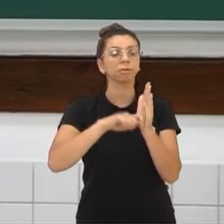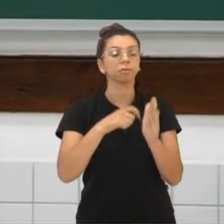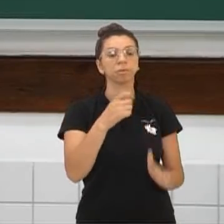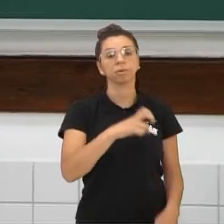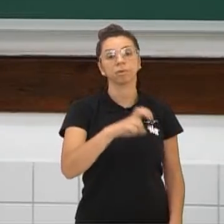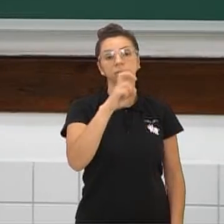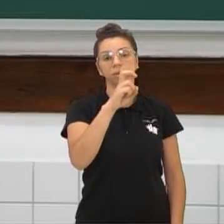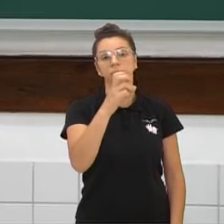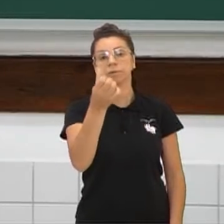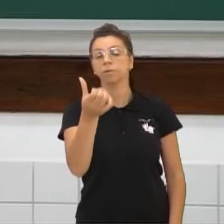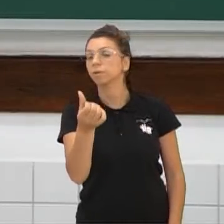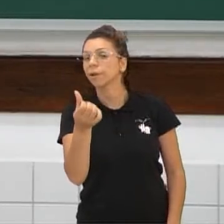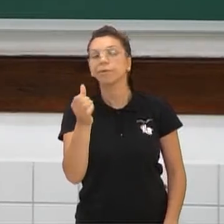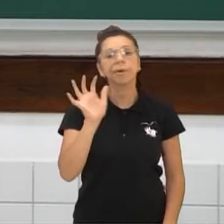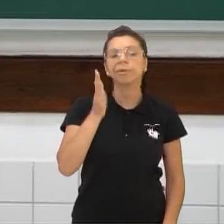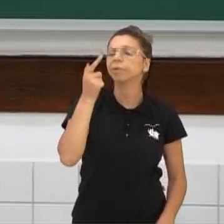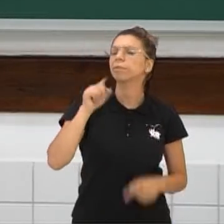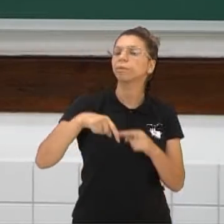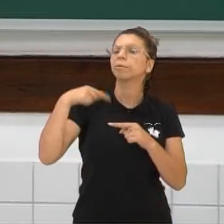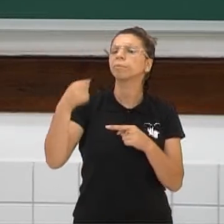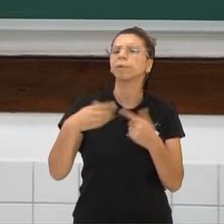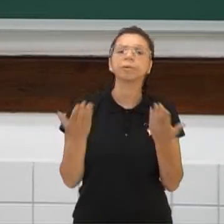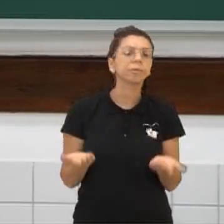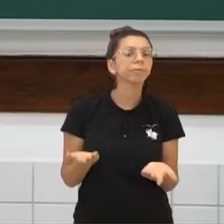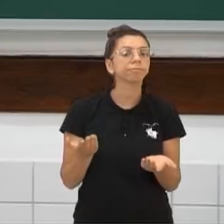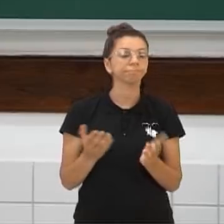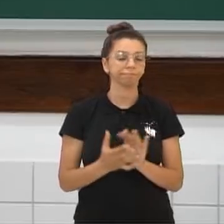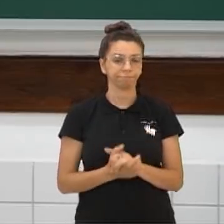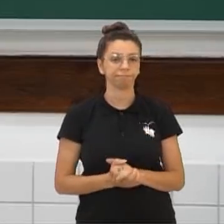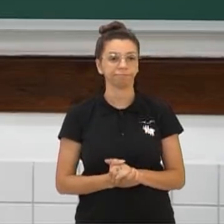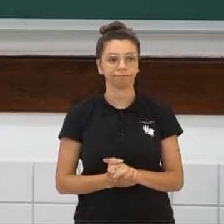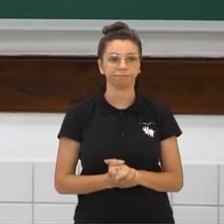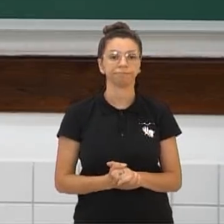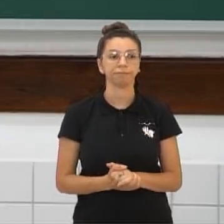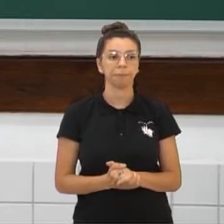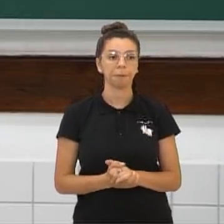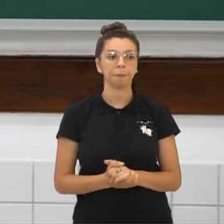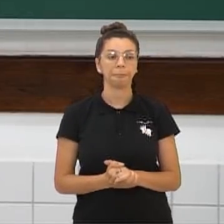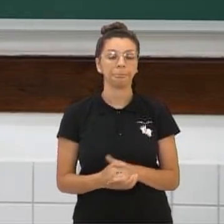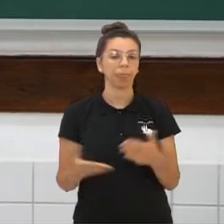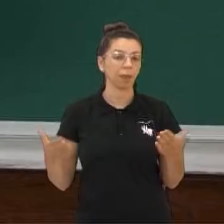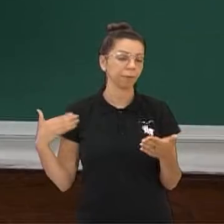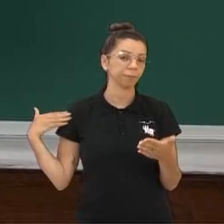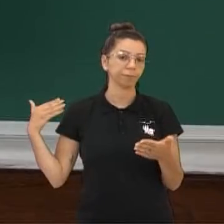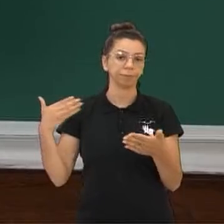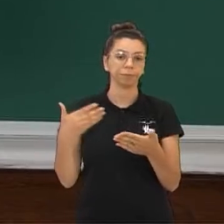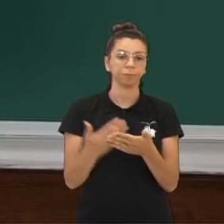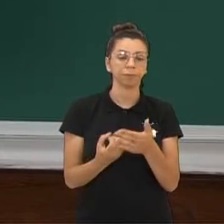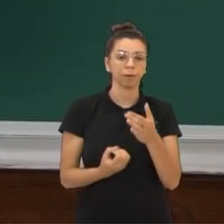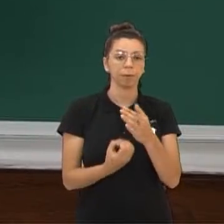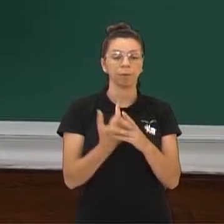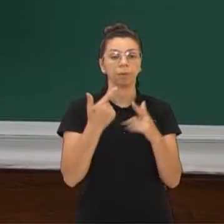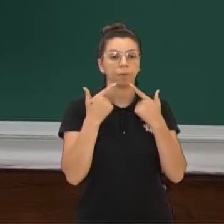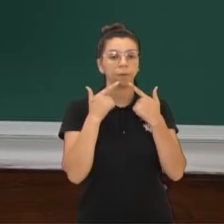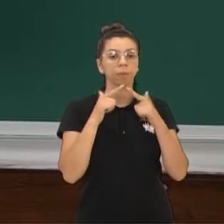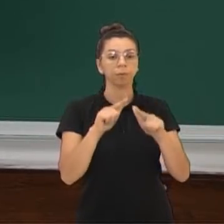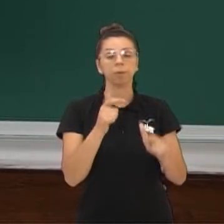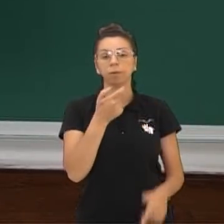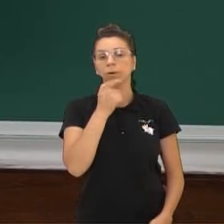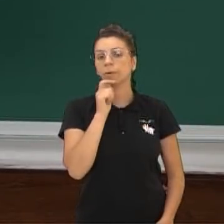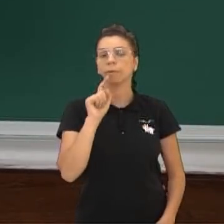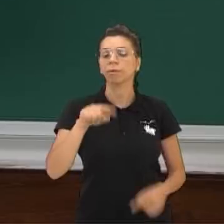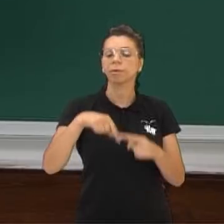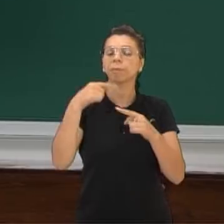no século VI? O que aconteceu depois disso? Vimos até agora a origem da língua inglesa, mas o que